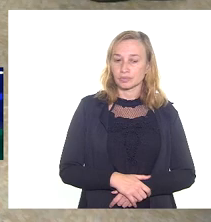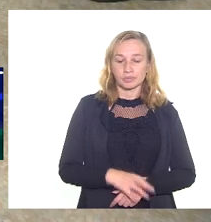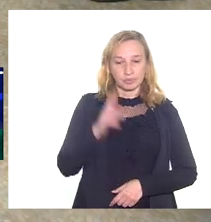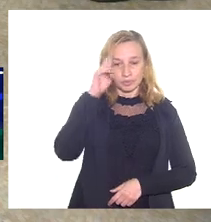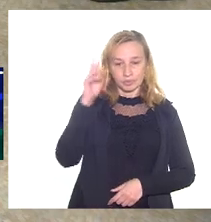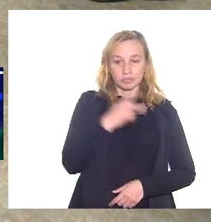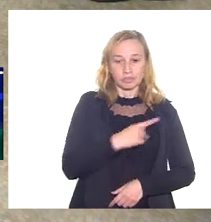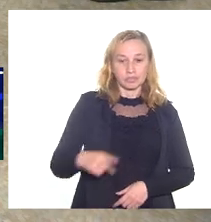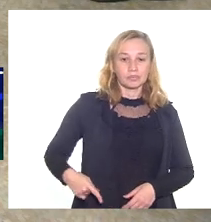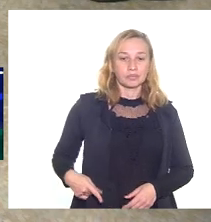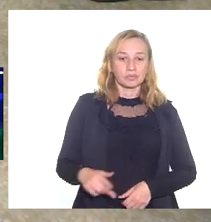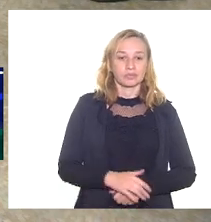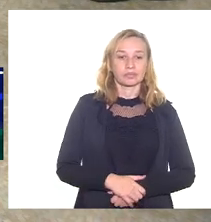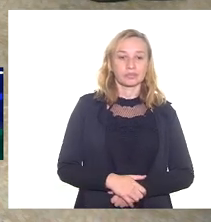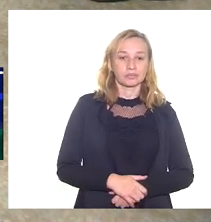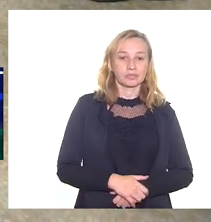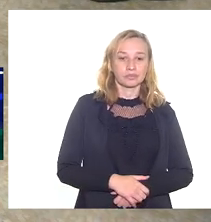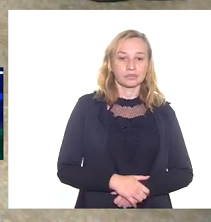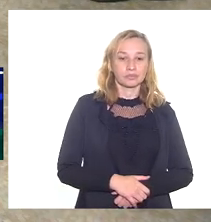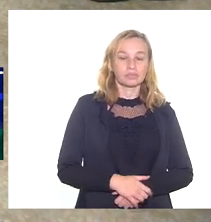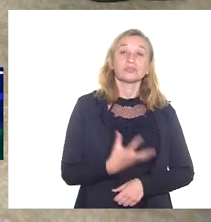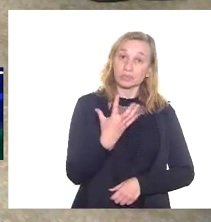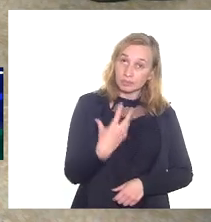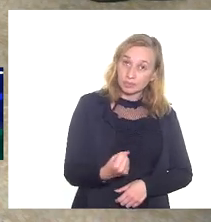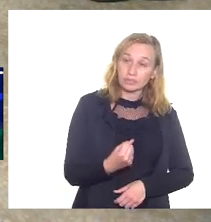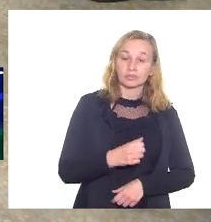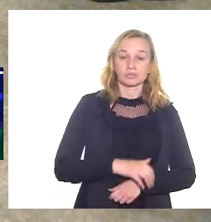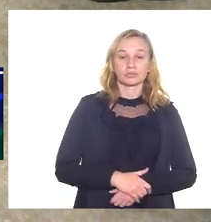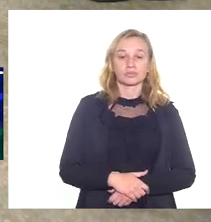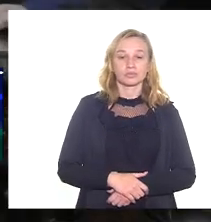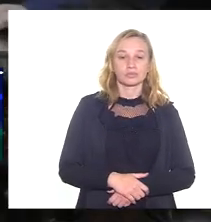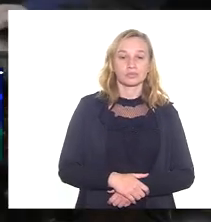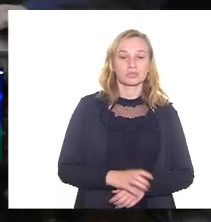Senhor presidente, parecer favorável.